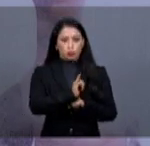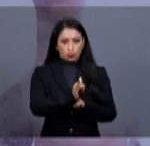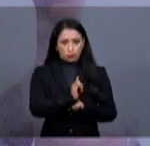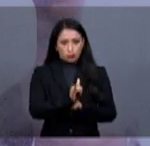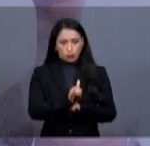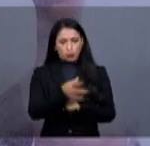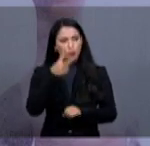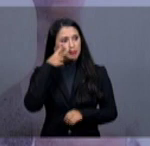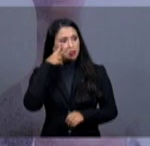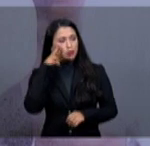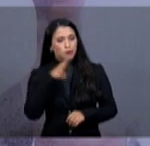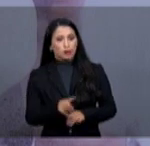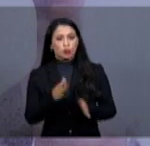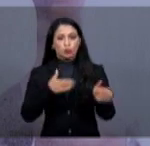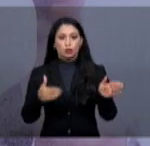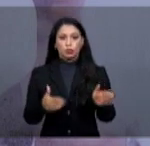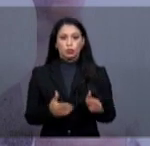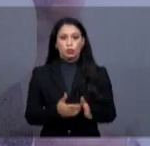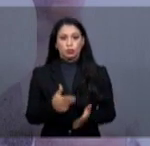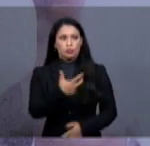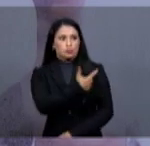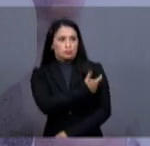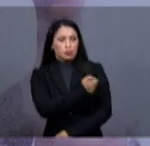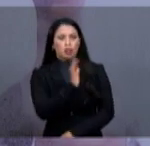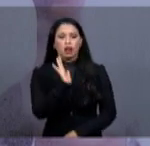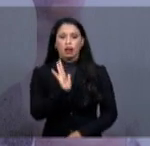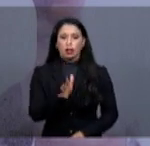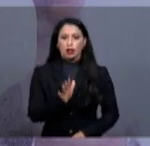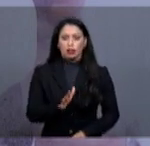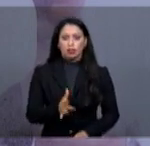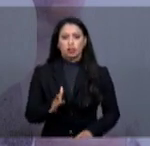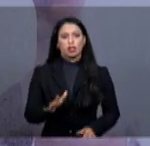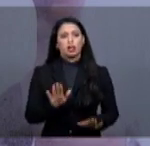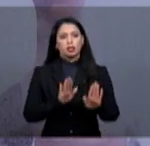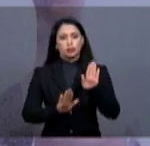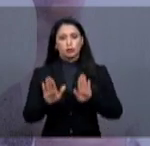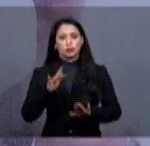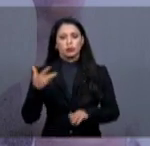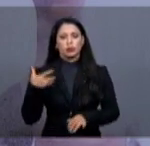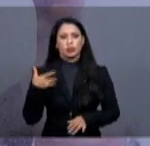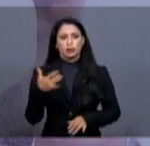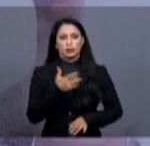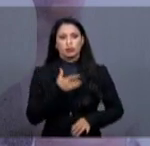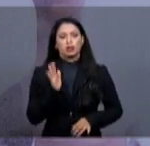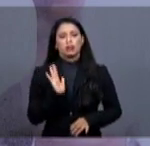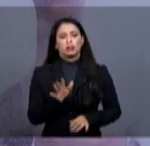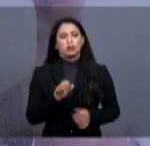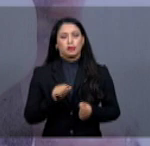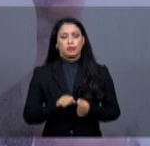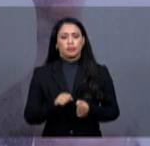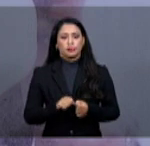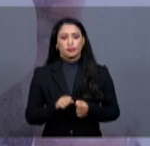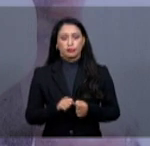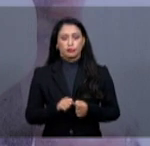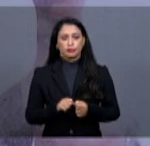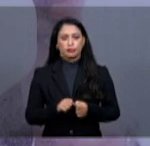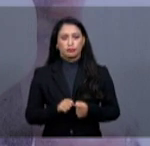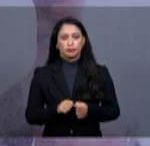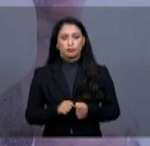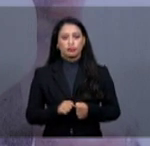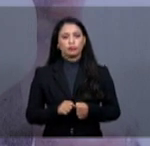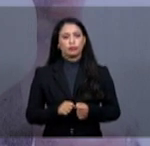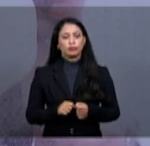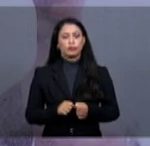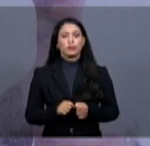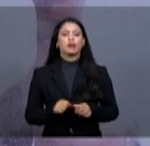presentes estão devidamente vacinados e todos os cuidados sanitários foram adotados. Compõem a mesa deste segundo